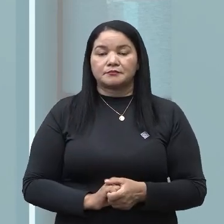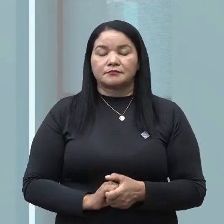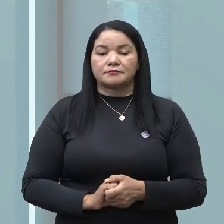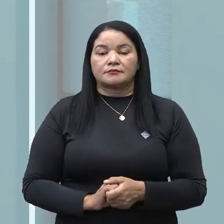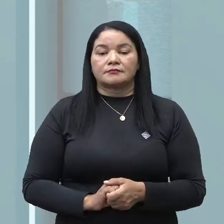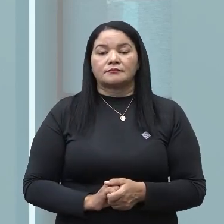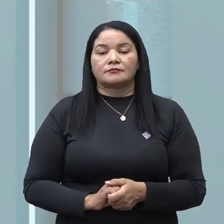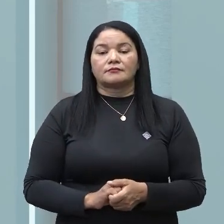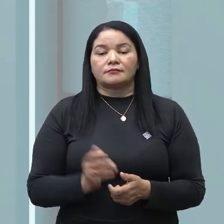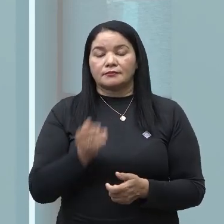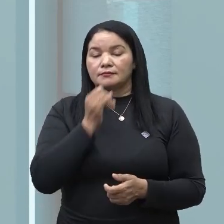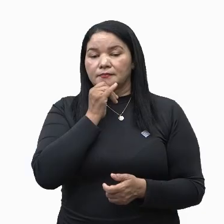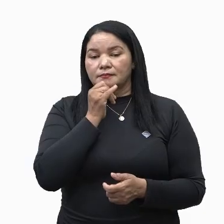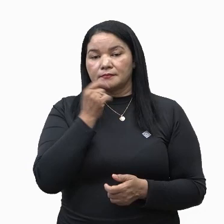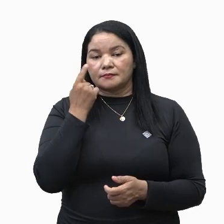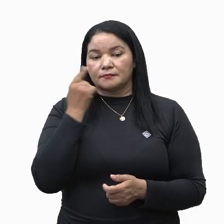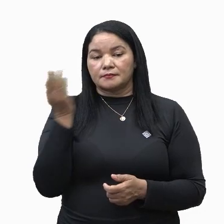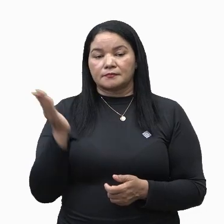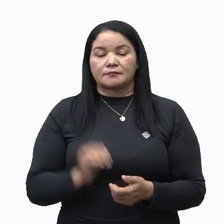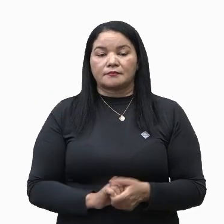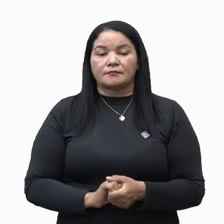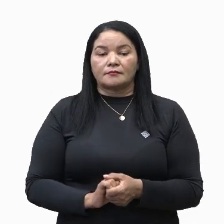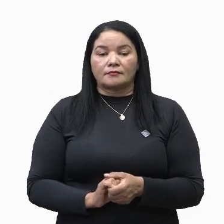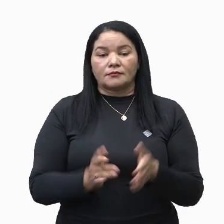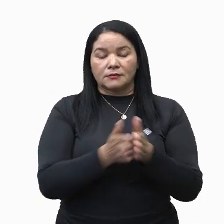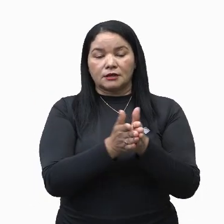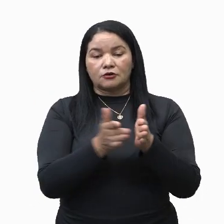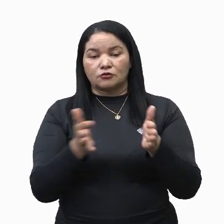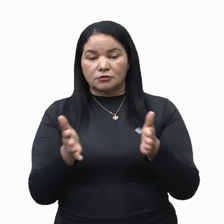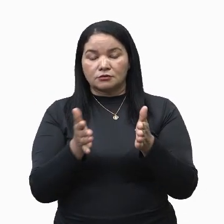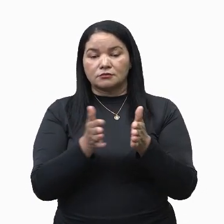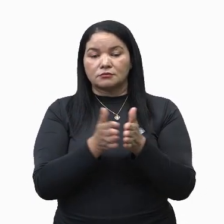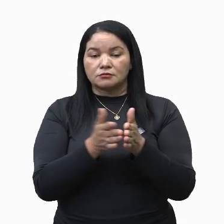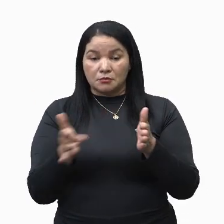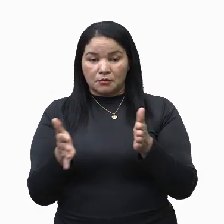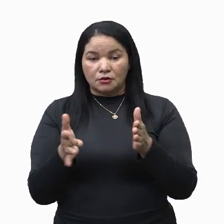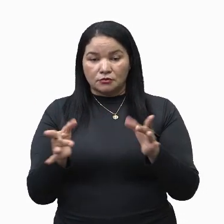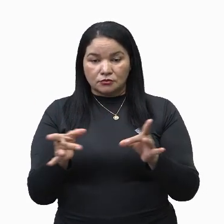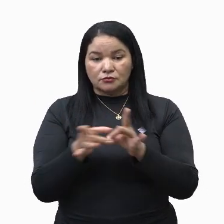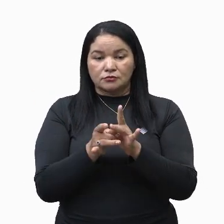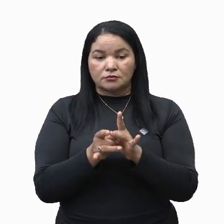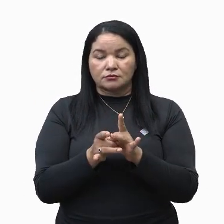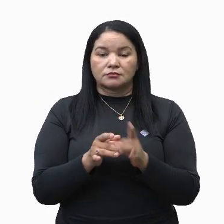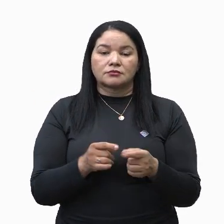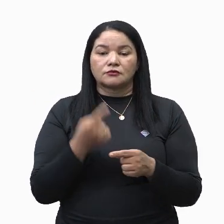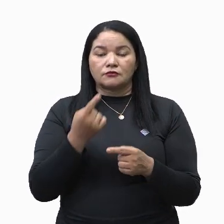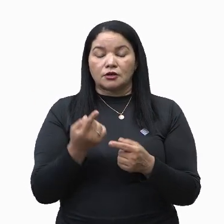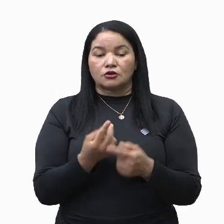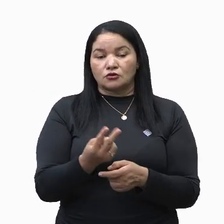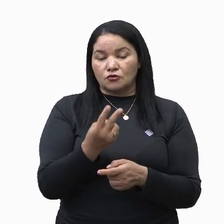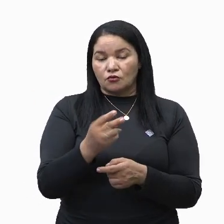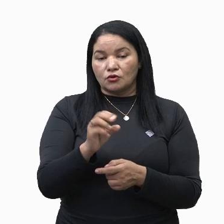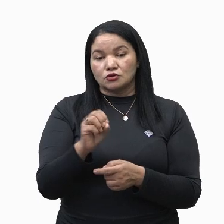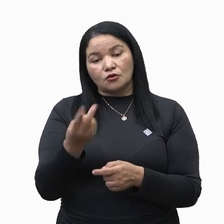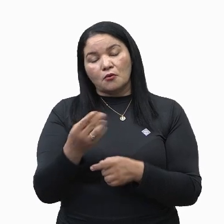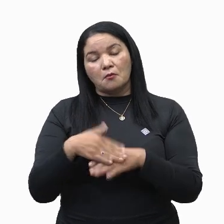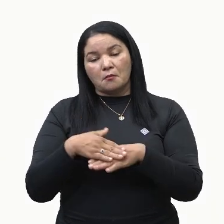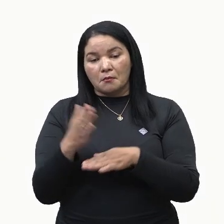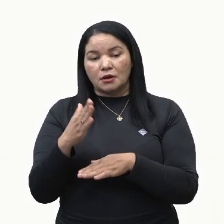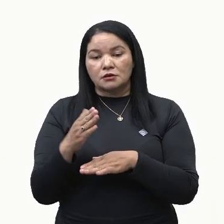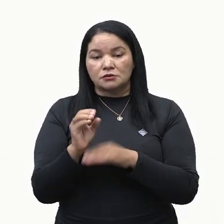ao exemplo que nós trouxemos aí para você. Período composto. Então, ele apresenta de 2 ou mais orações, ou seja,